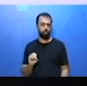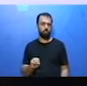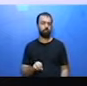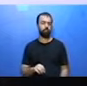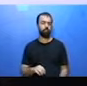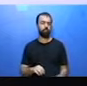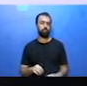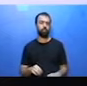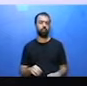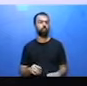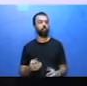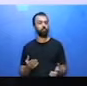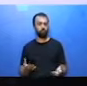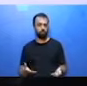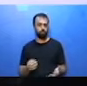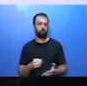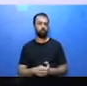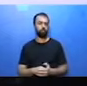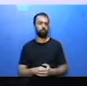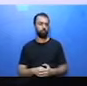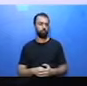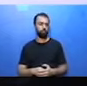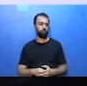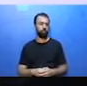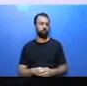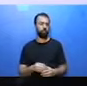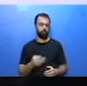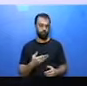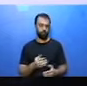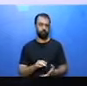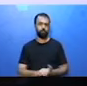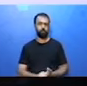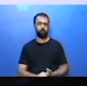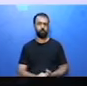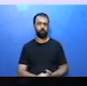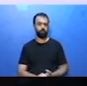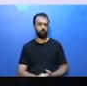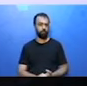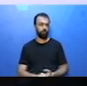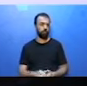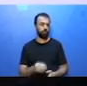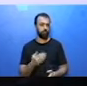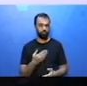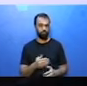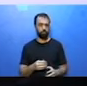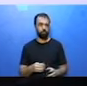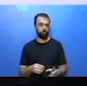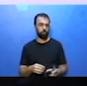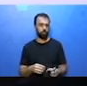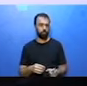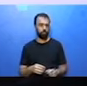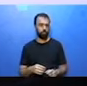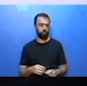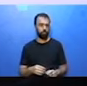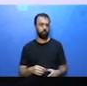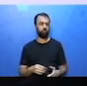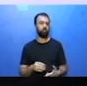vertical ou na horizontal então vamos lá aqui posição